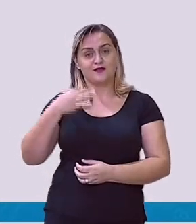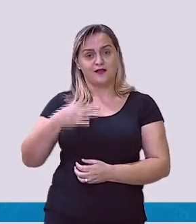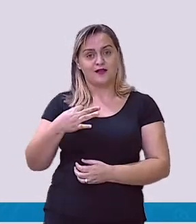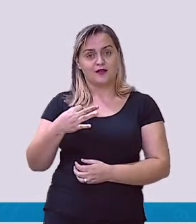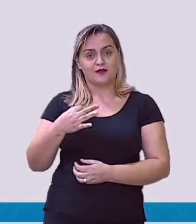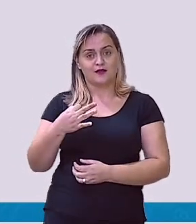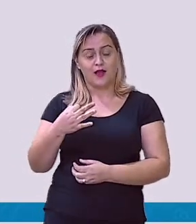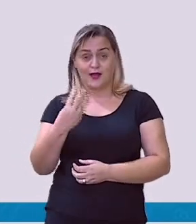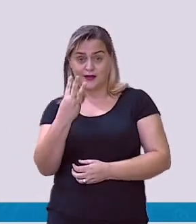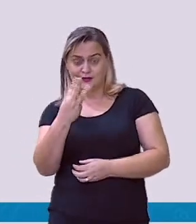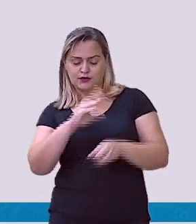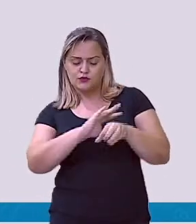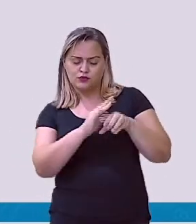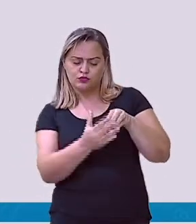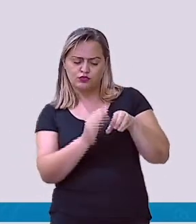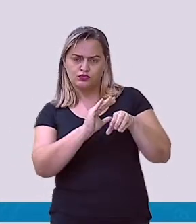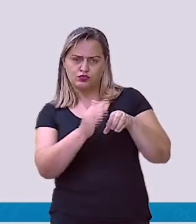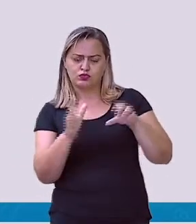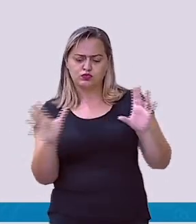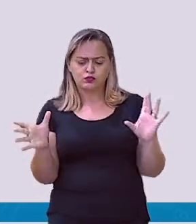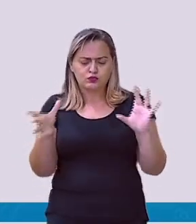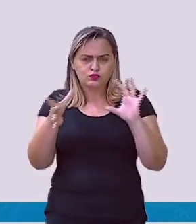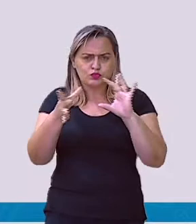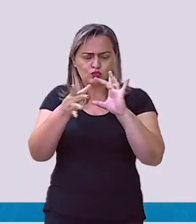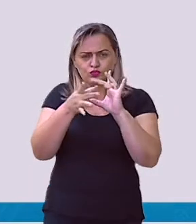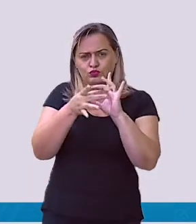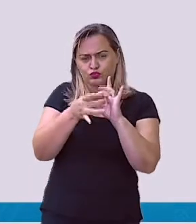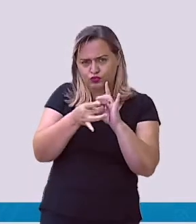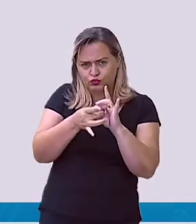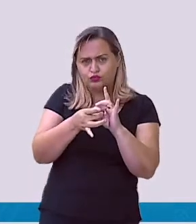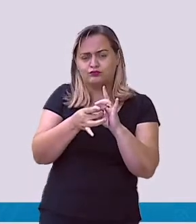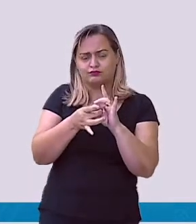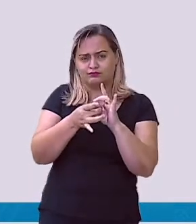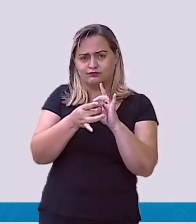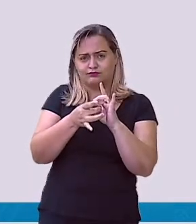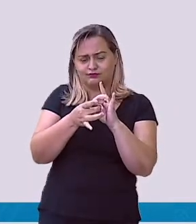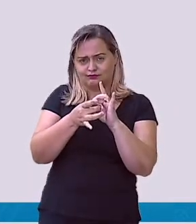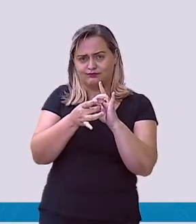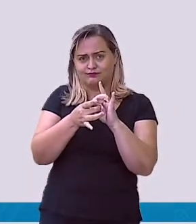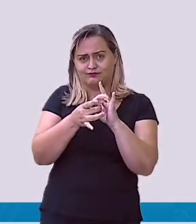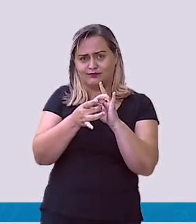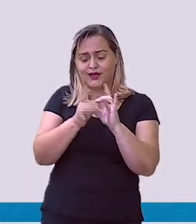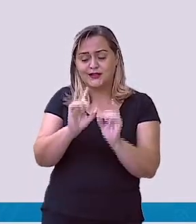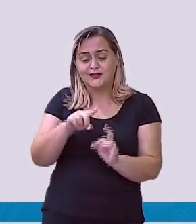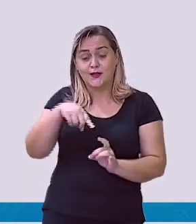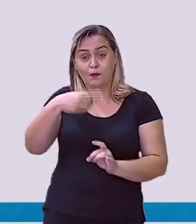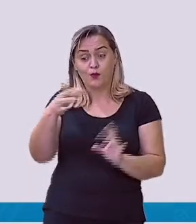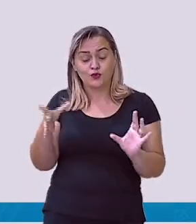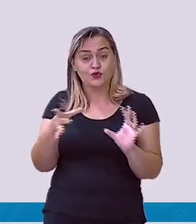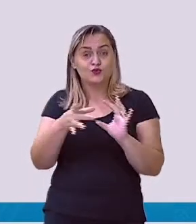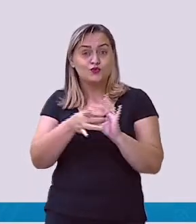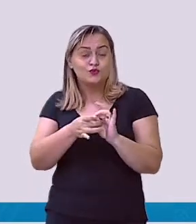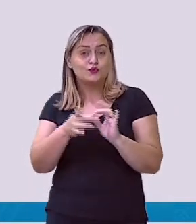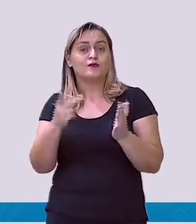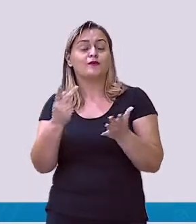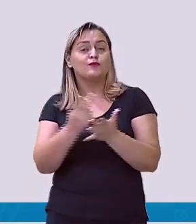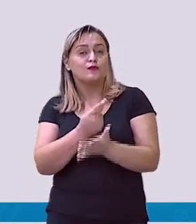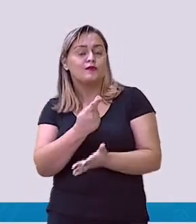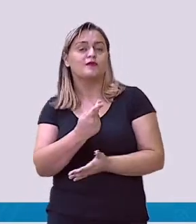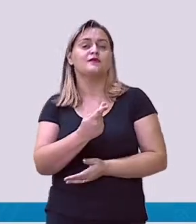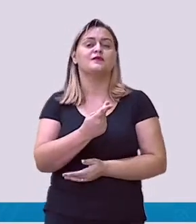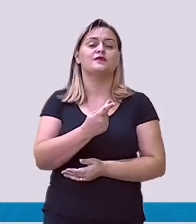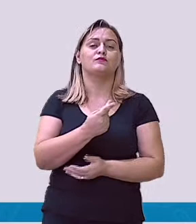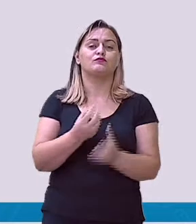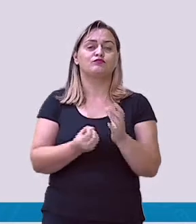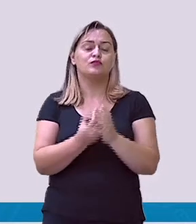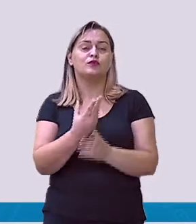elas são cada uma camada individual, porém, a interação entre